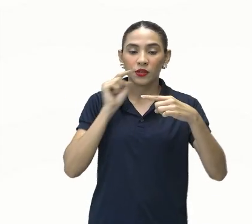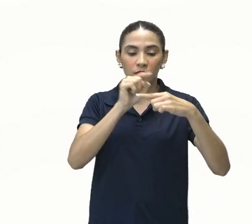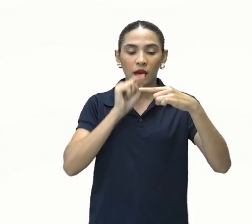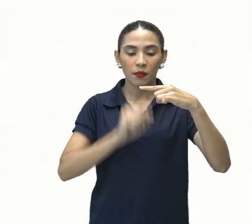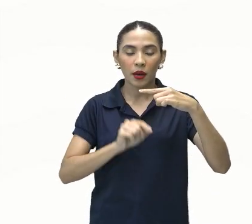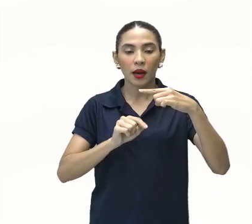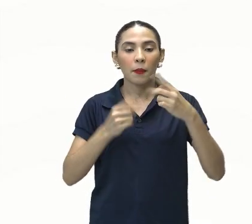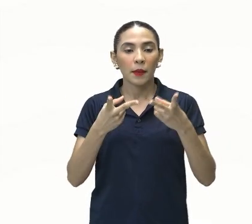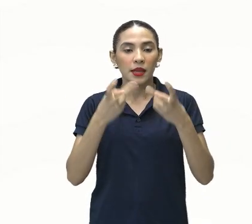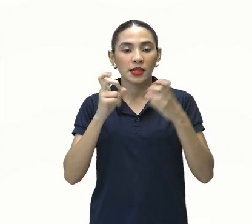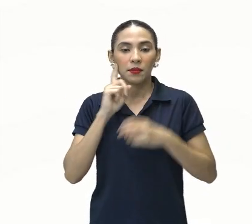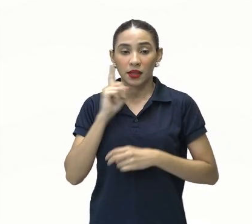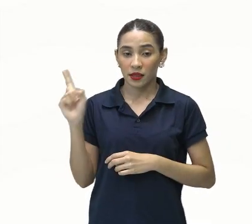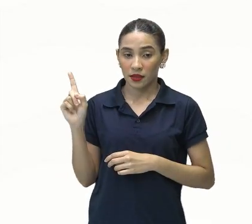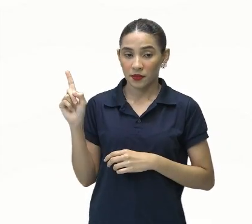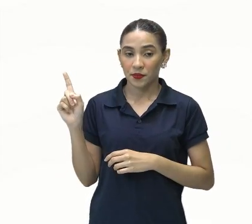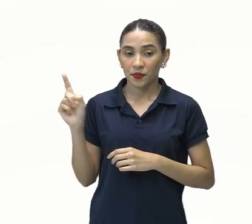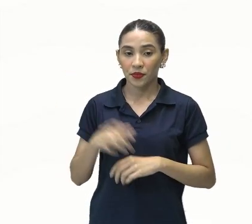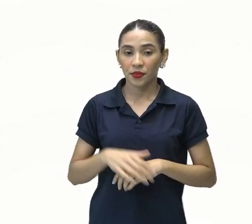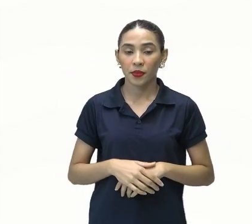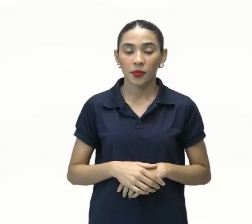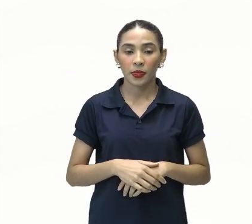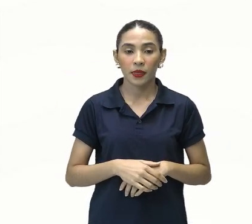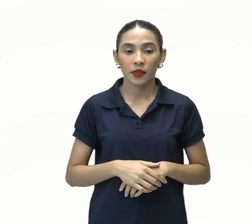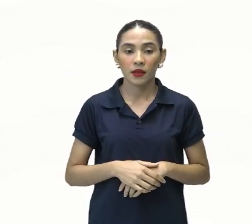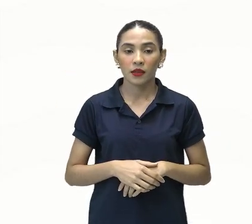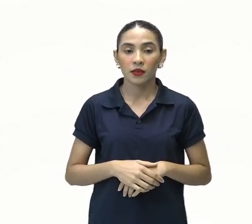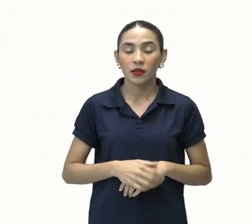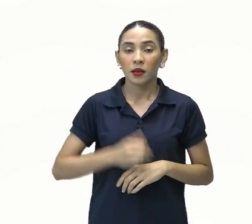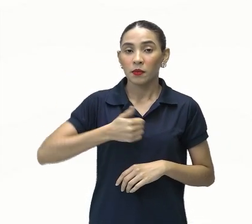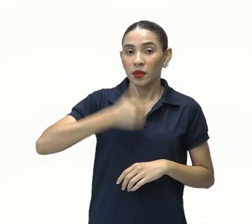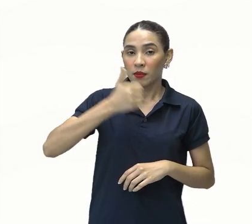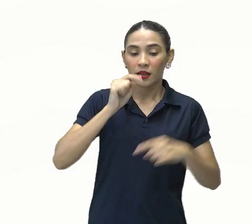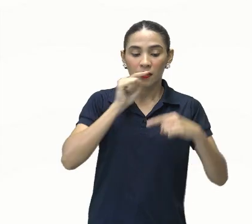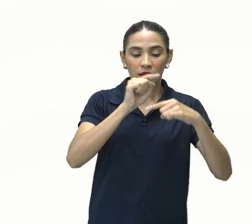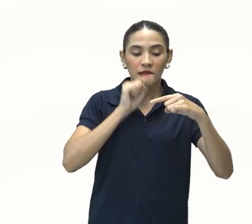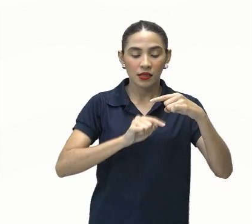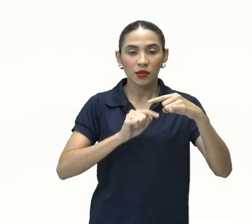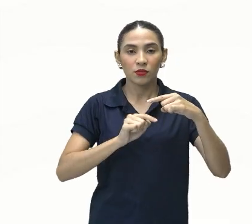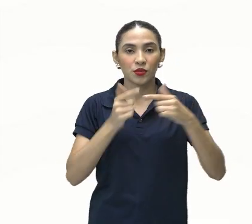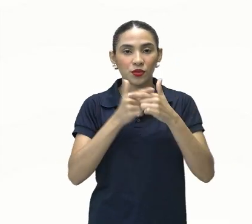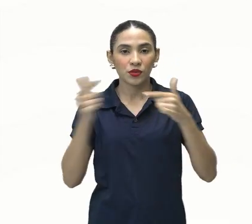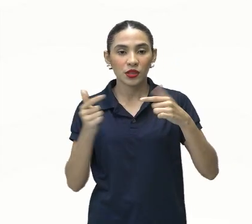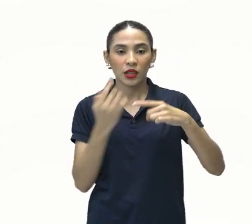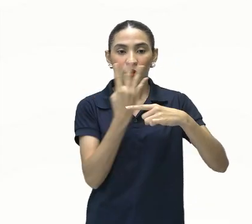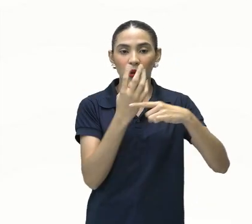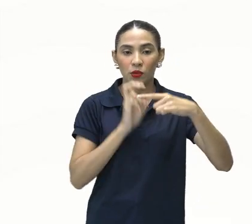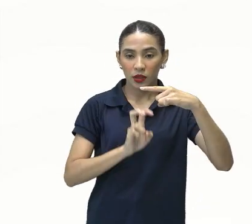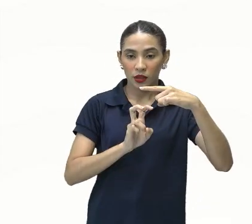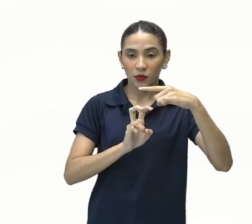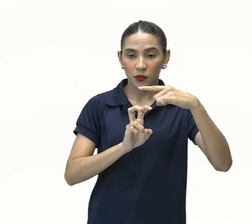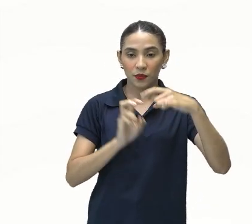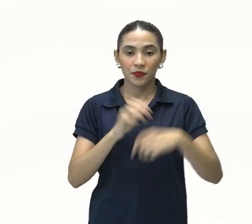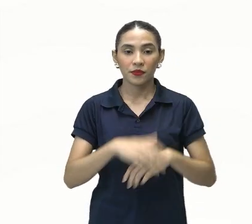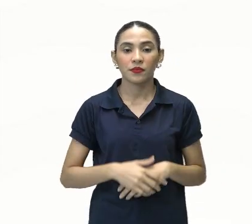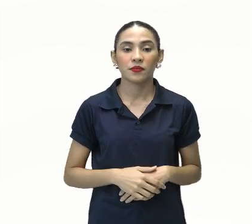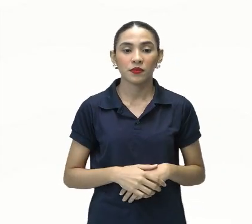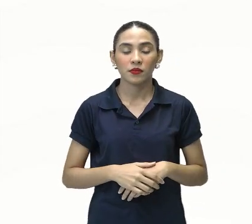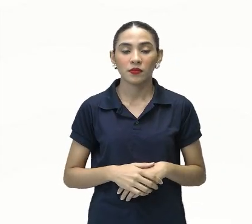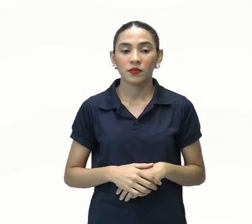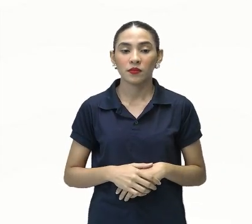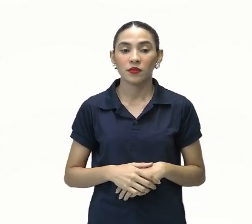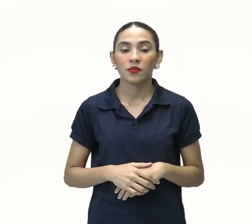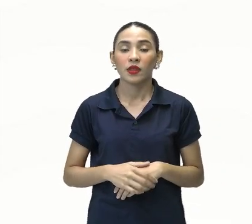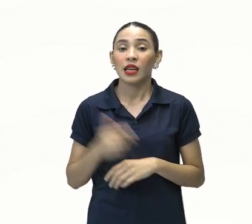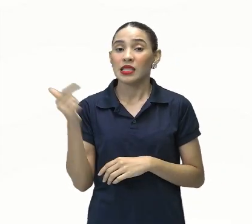frações, observe. A minha primeira fração simplificada é 4/5.